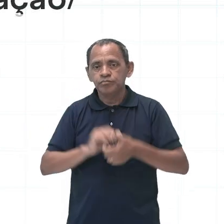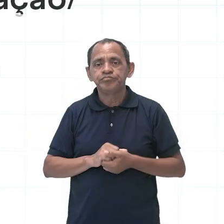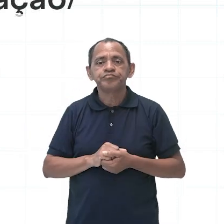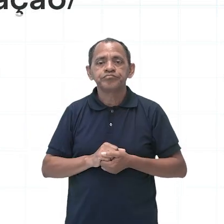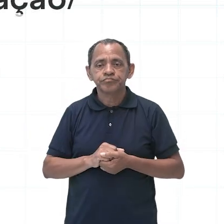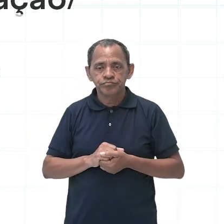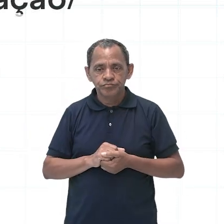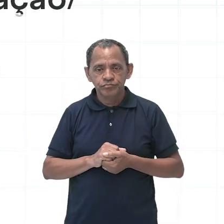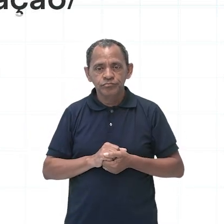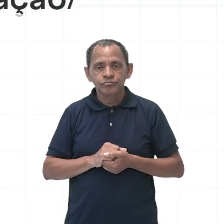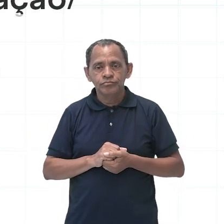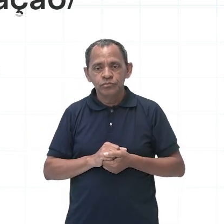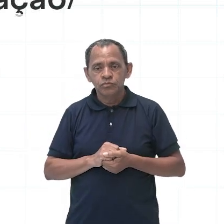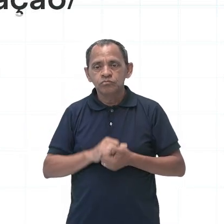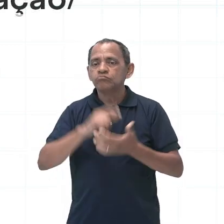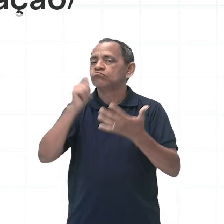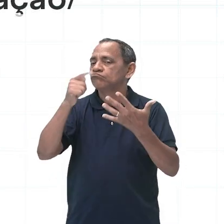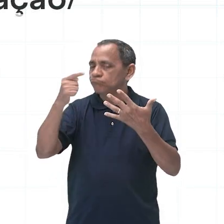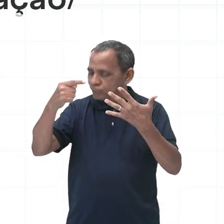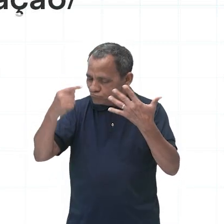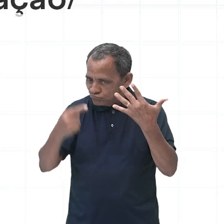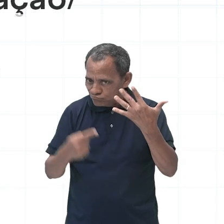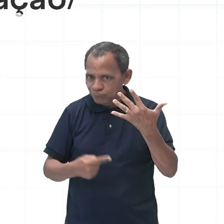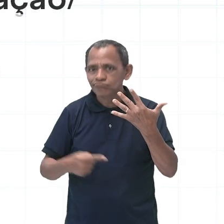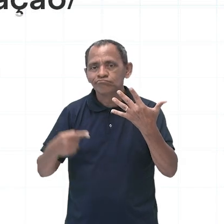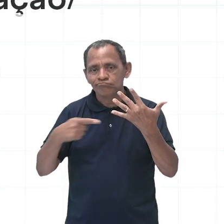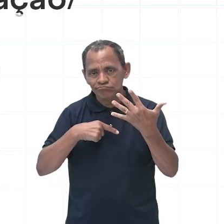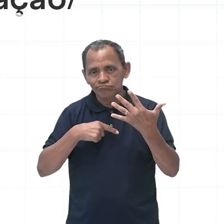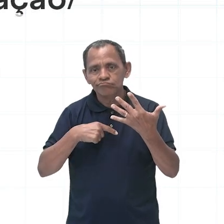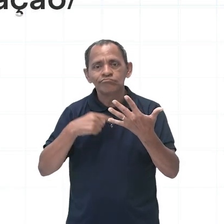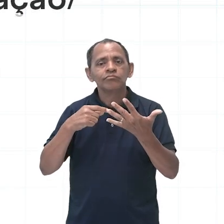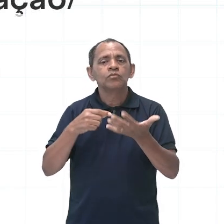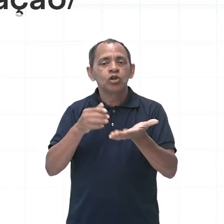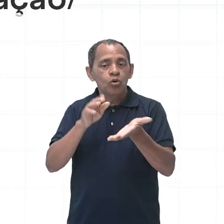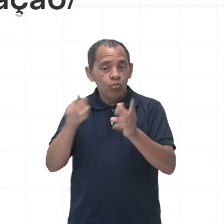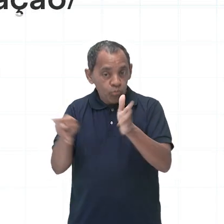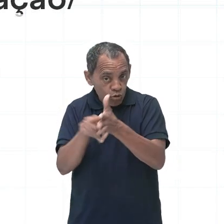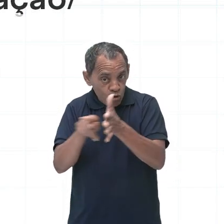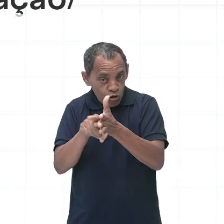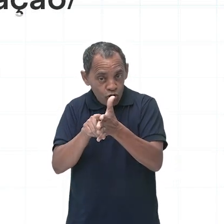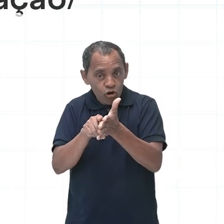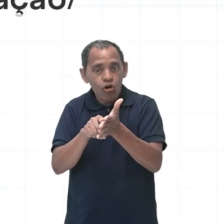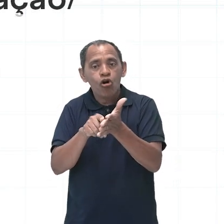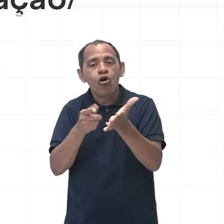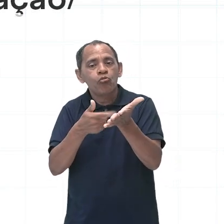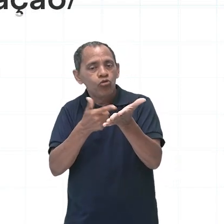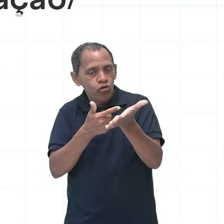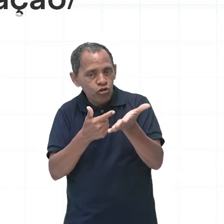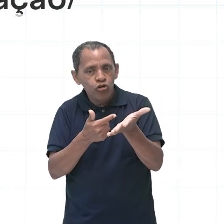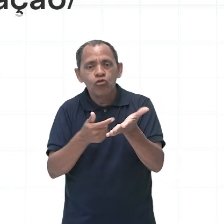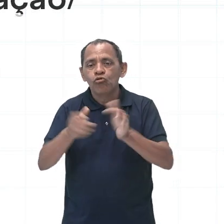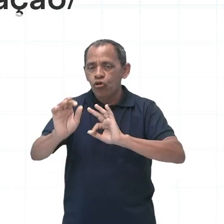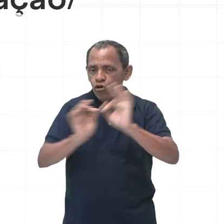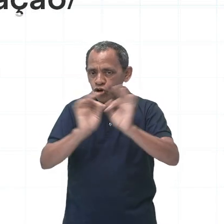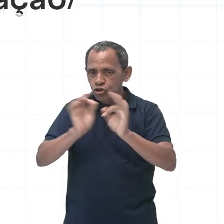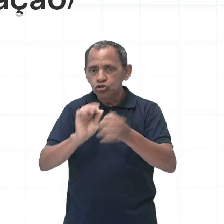do conto A Poda e dos outros contos do livro Alameda, ela construiu, na verdade, seus personagens utilizando os